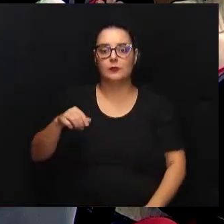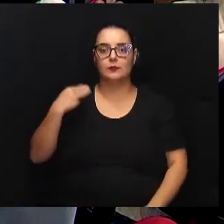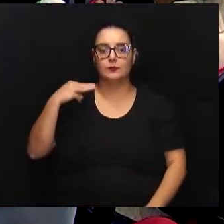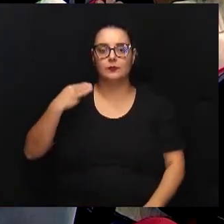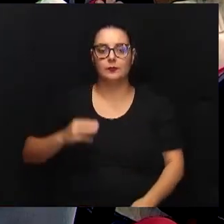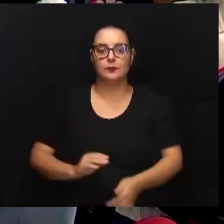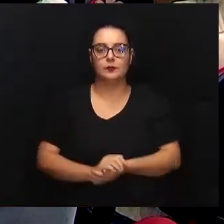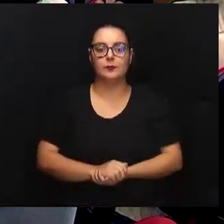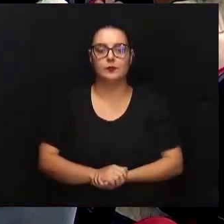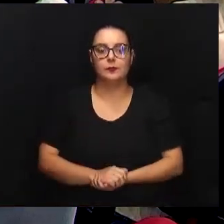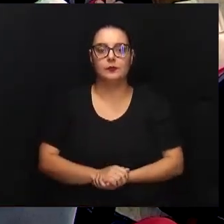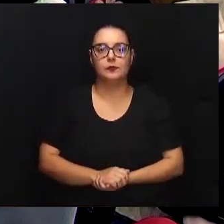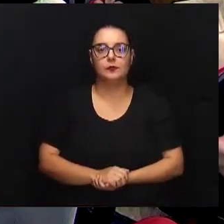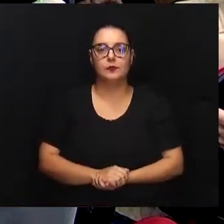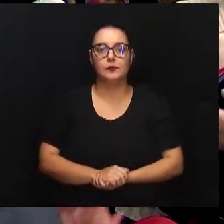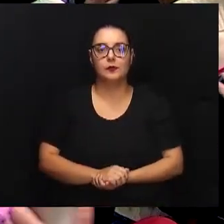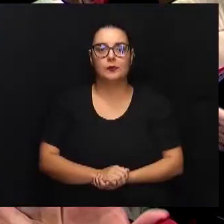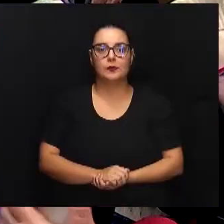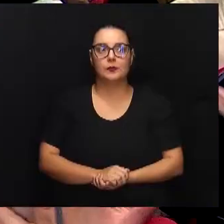a vereadora Mariana Conte.